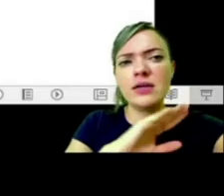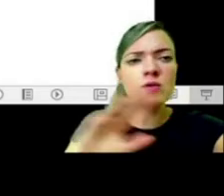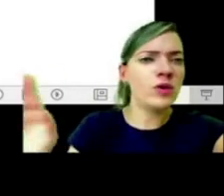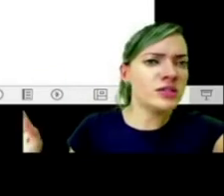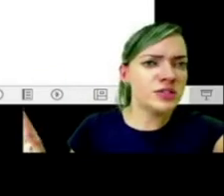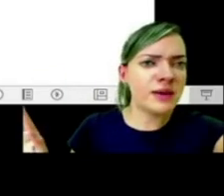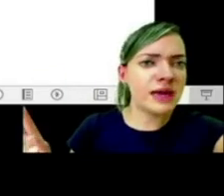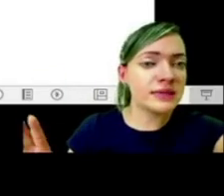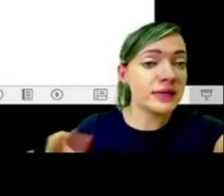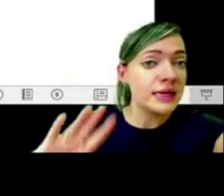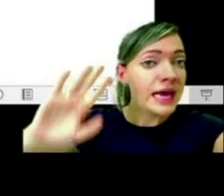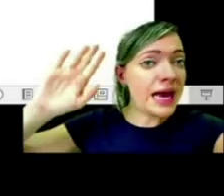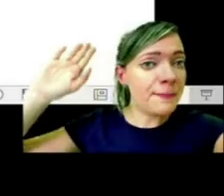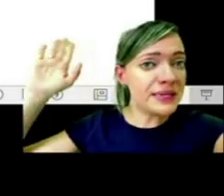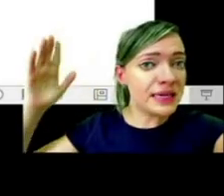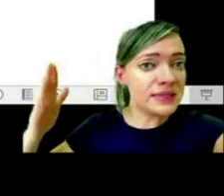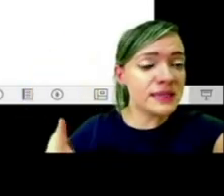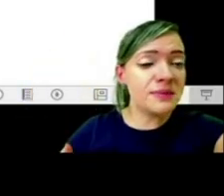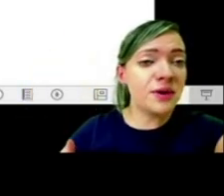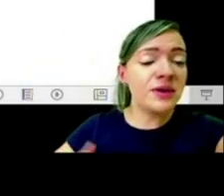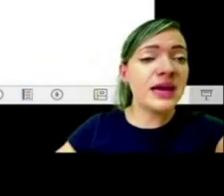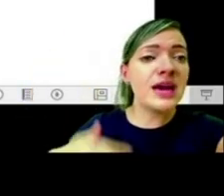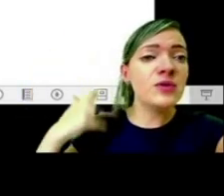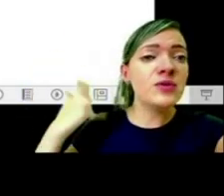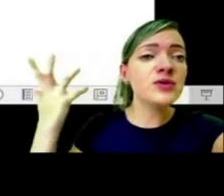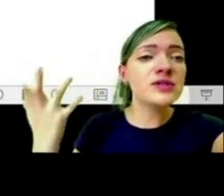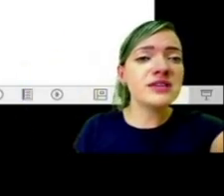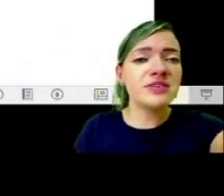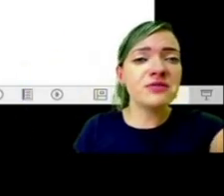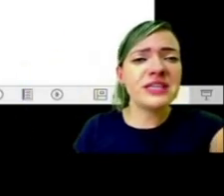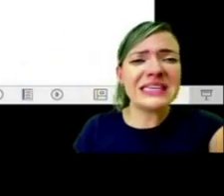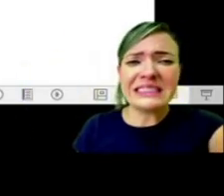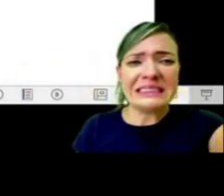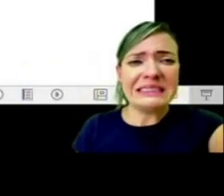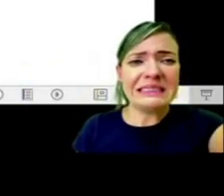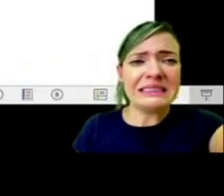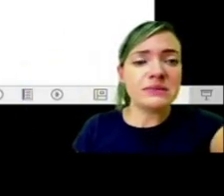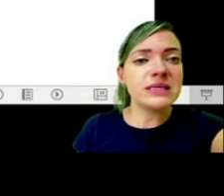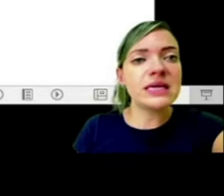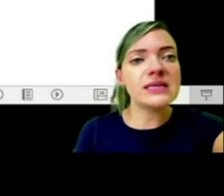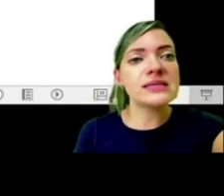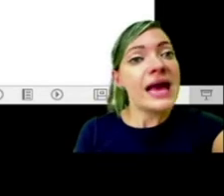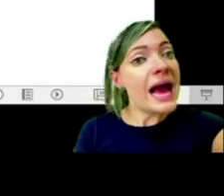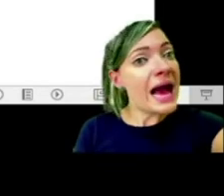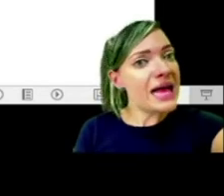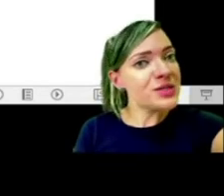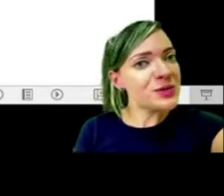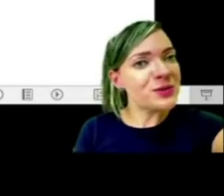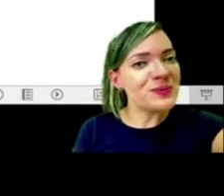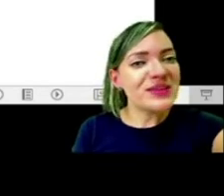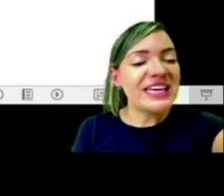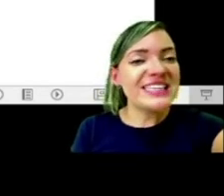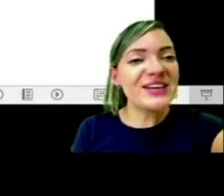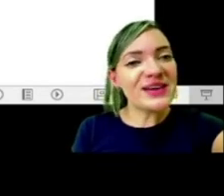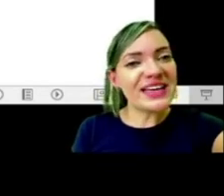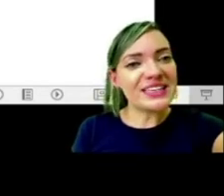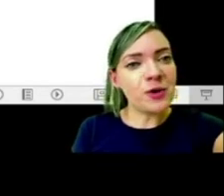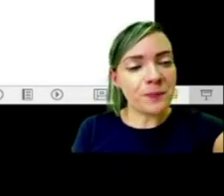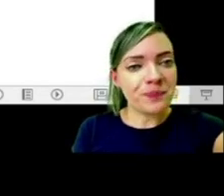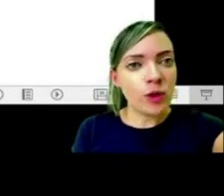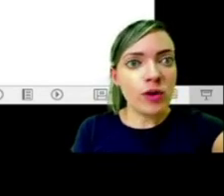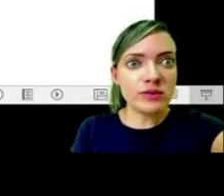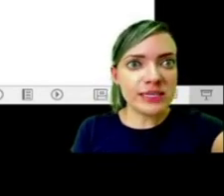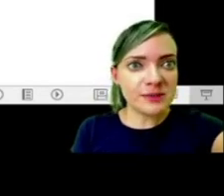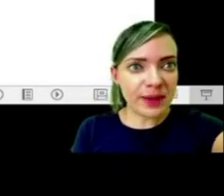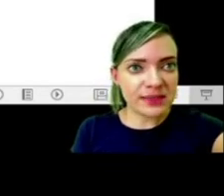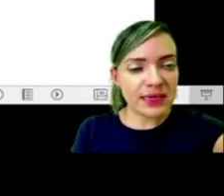Renata não gosta de barata. Apesar de ser bióloga, é o único ser vivo que me traz asco. Então,